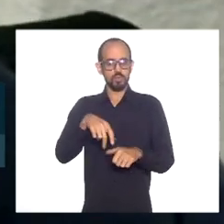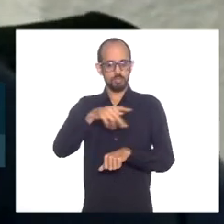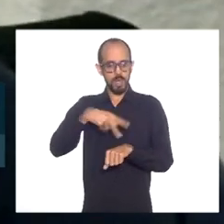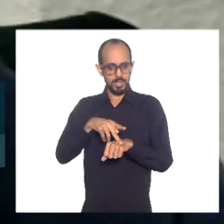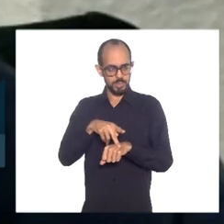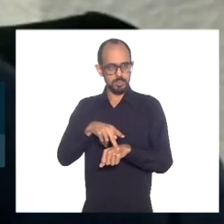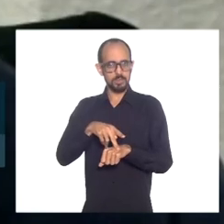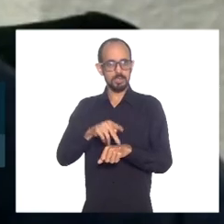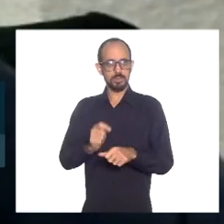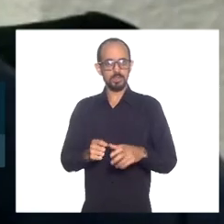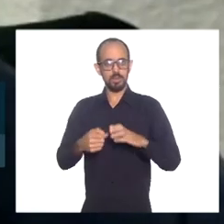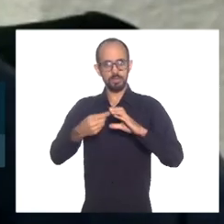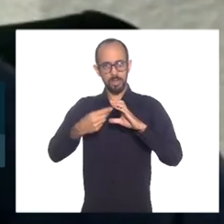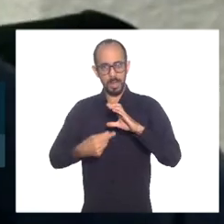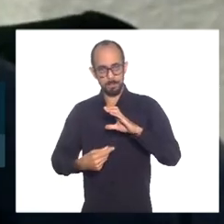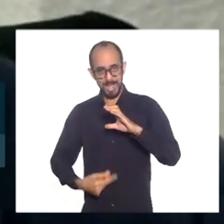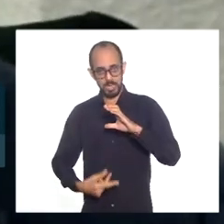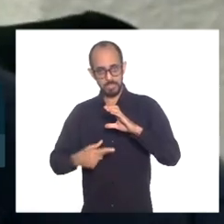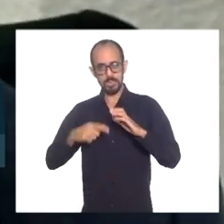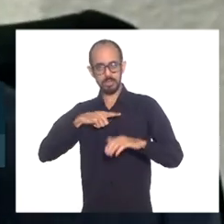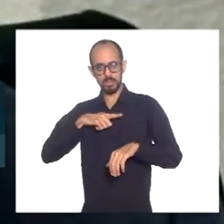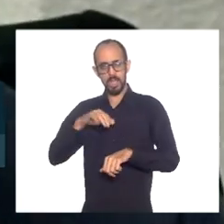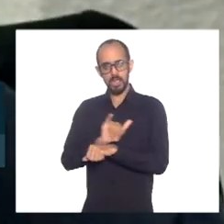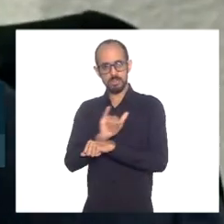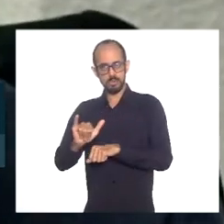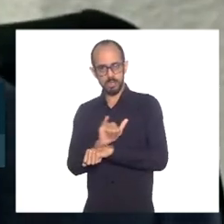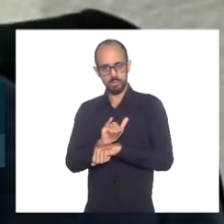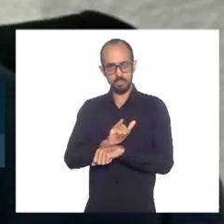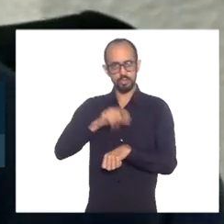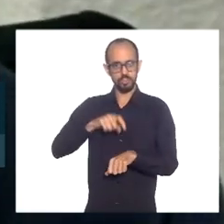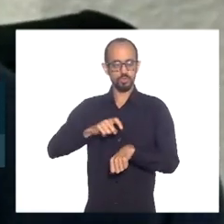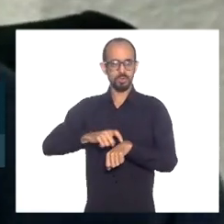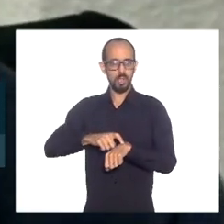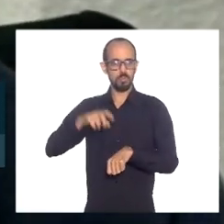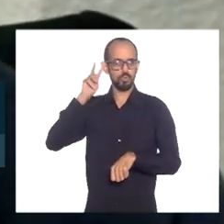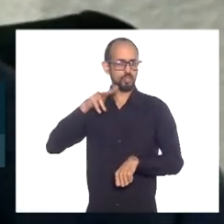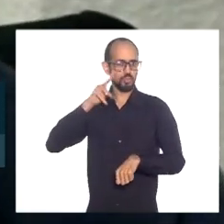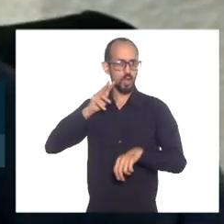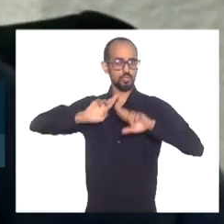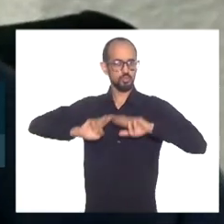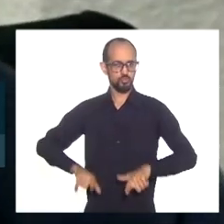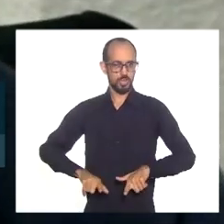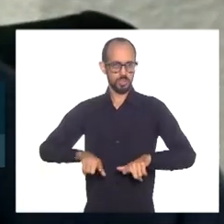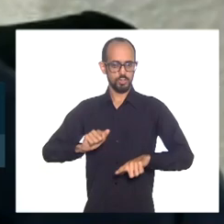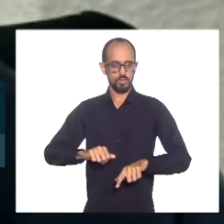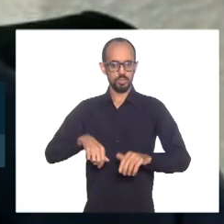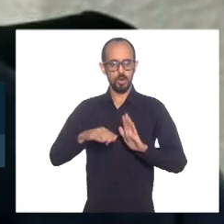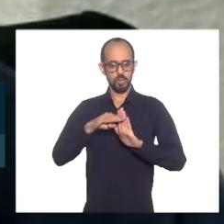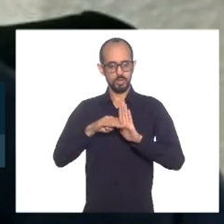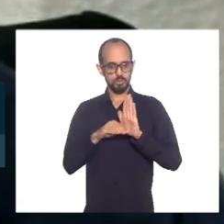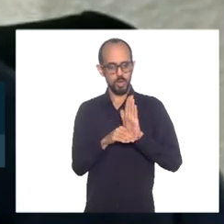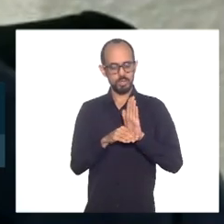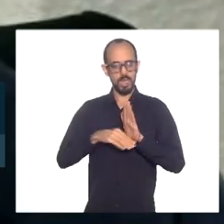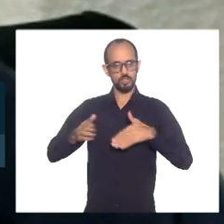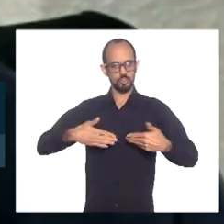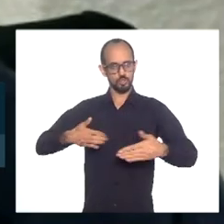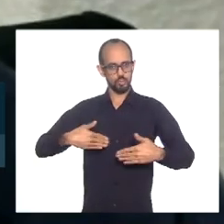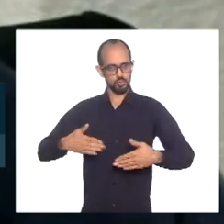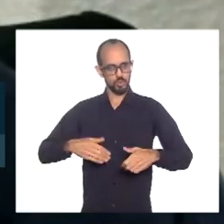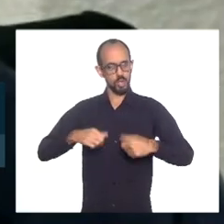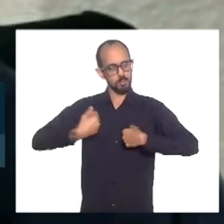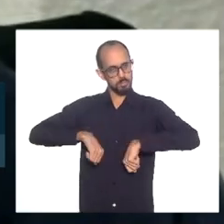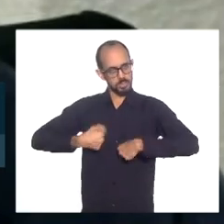têm as suas estratégias e, na verdade, os tempos históricos são diferentes. Então, nesse processo de industrialização, tem que se fazer